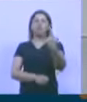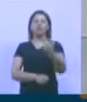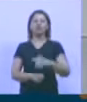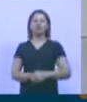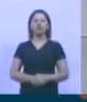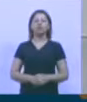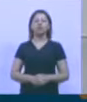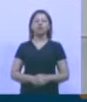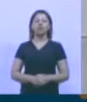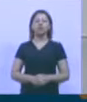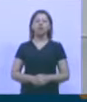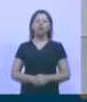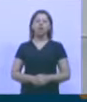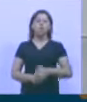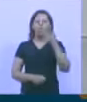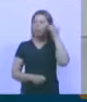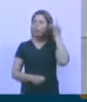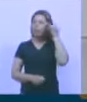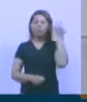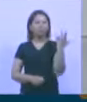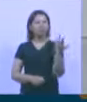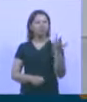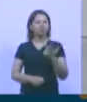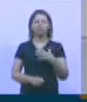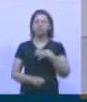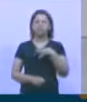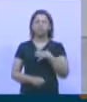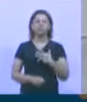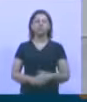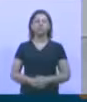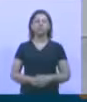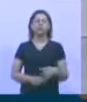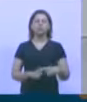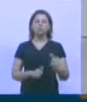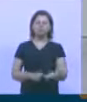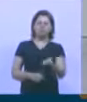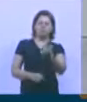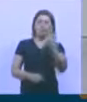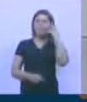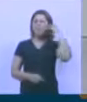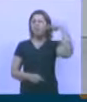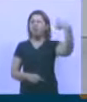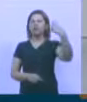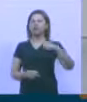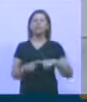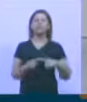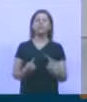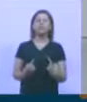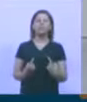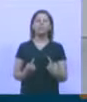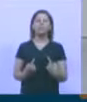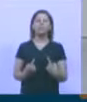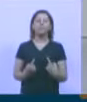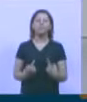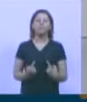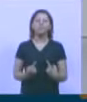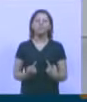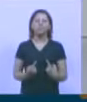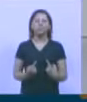natural reaction. É uma reação natural. I'm talking about fears which are unreasonable, which